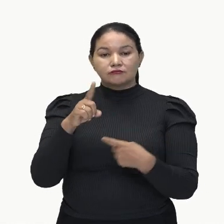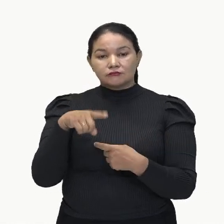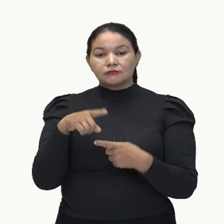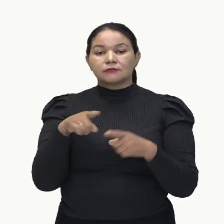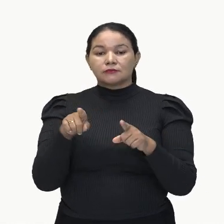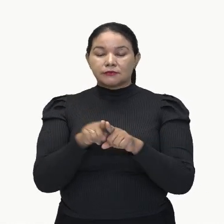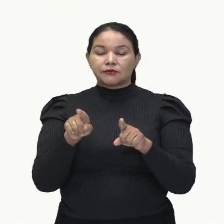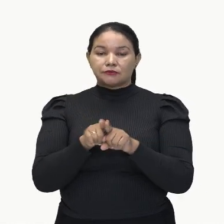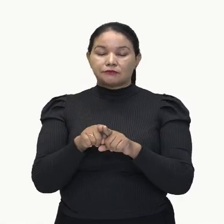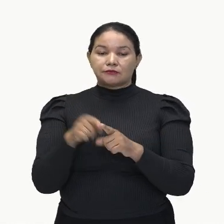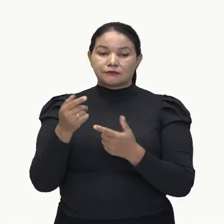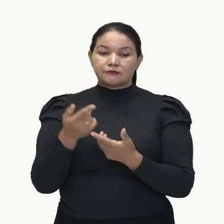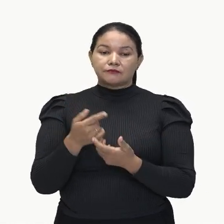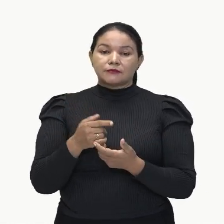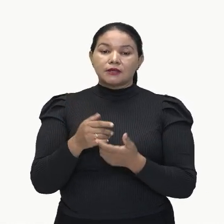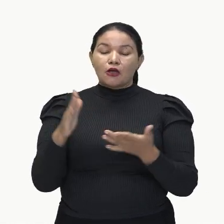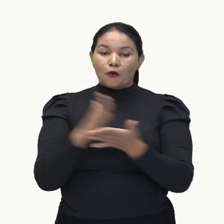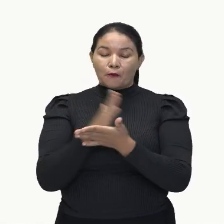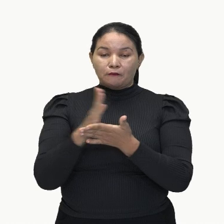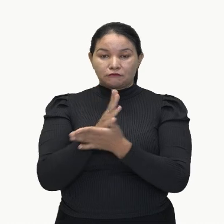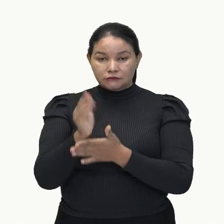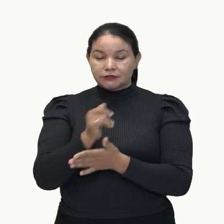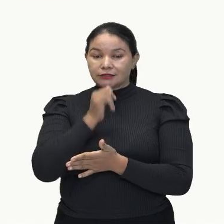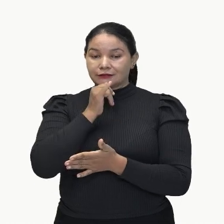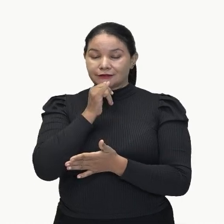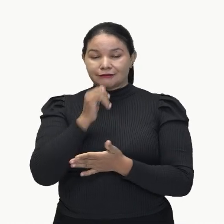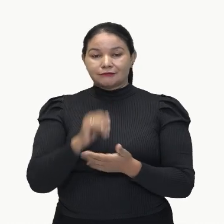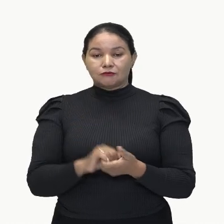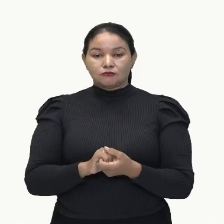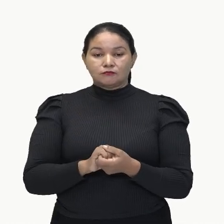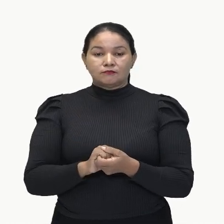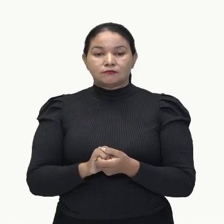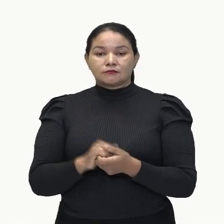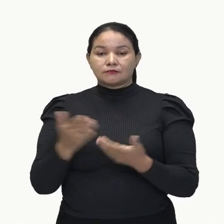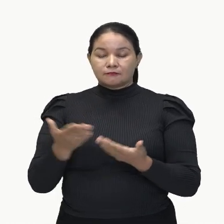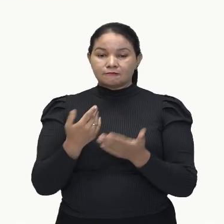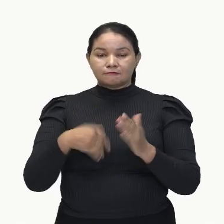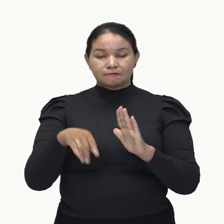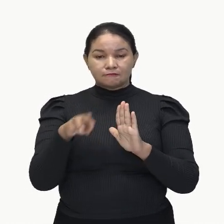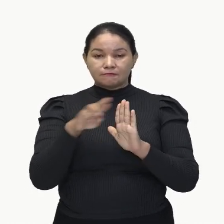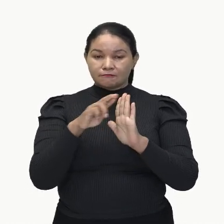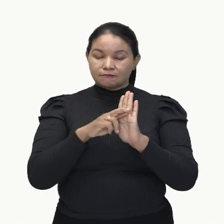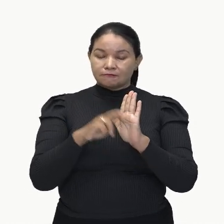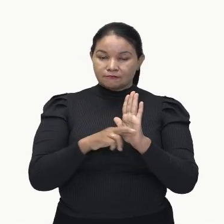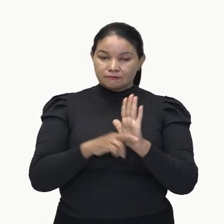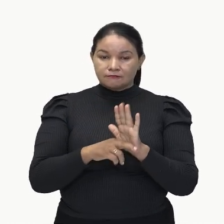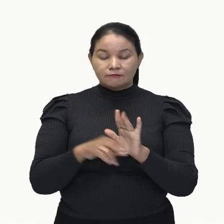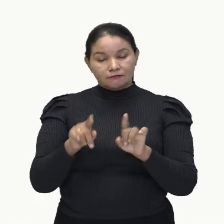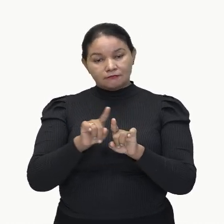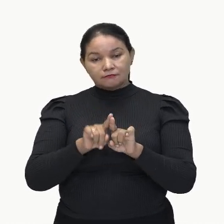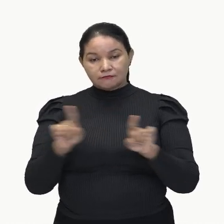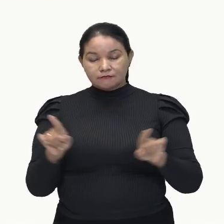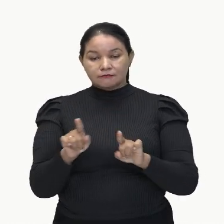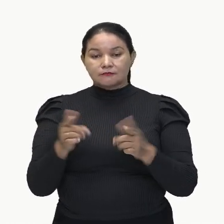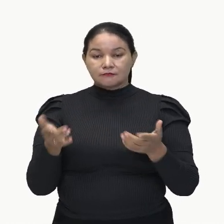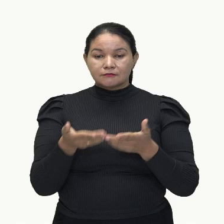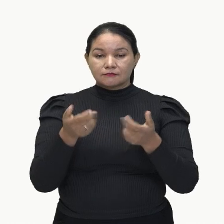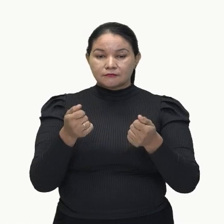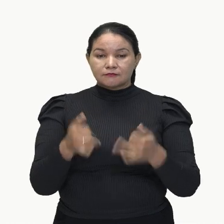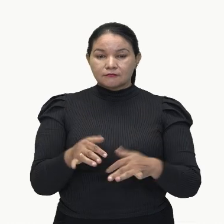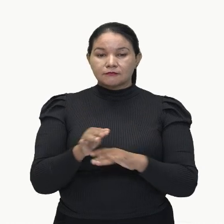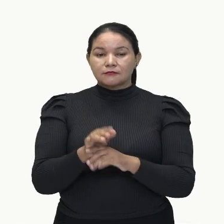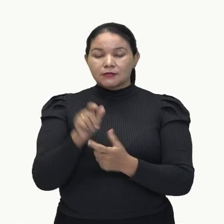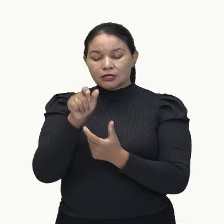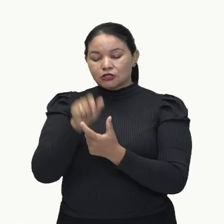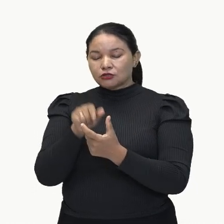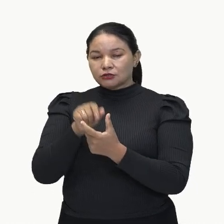muito bem aqui são exemplos agora já já nós vamos adentrar nas regras mas que es la sílaba tônica alguém ainda pode